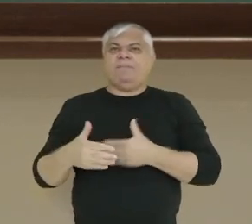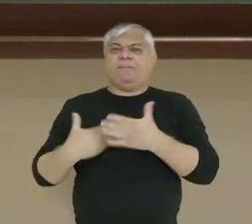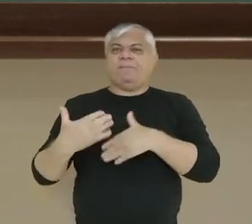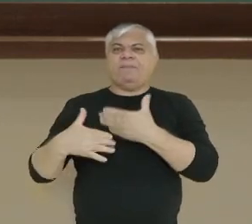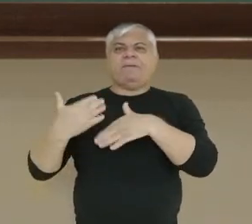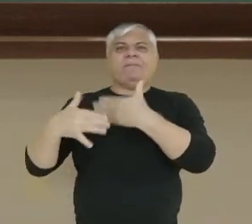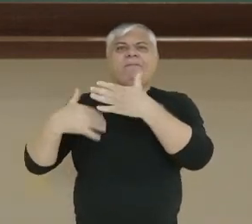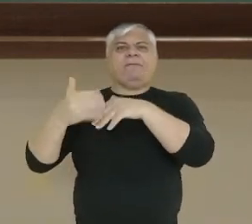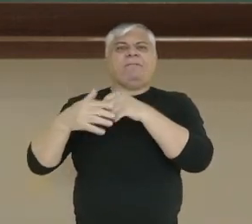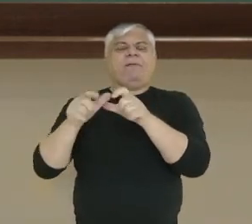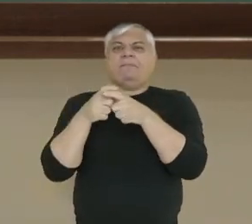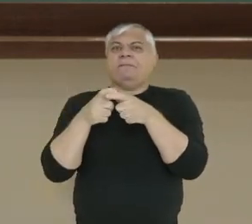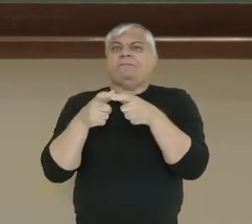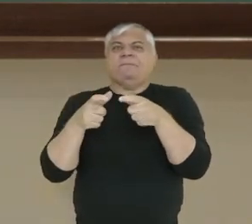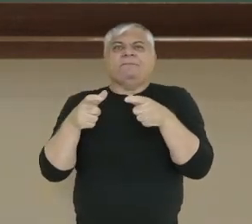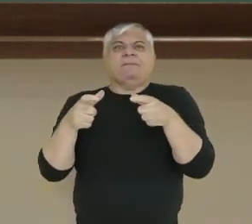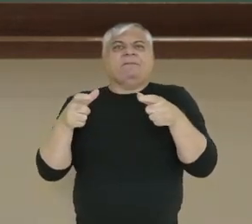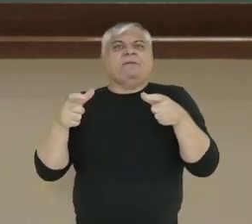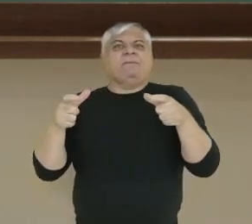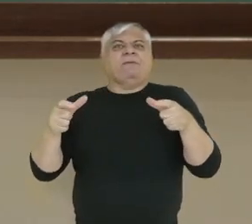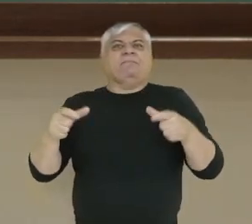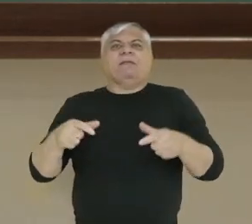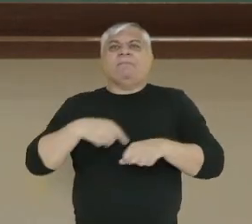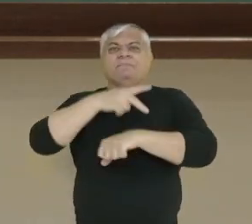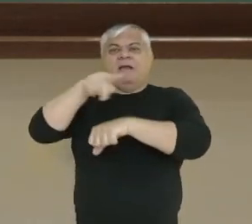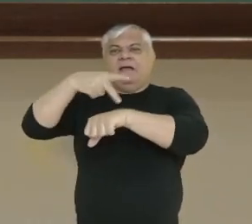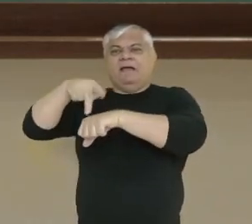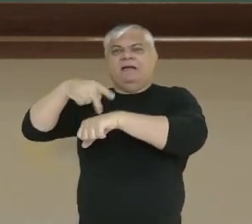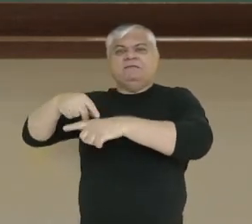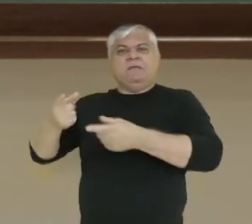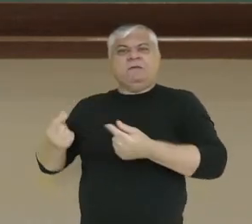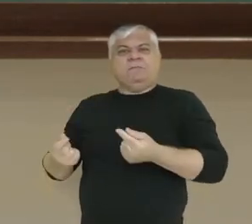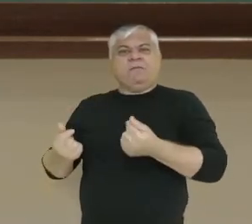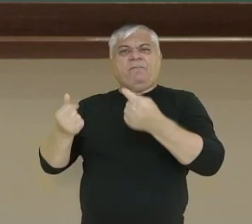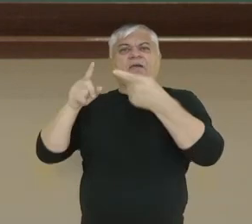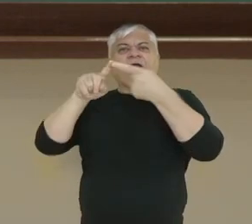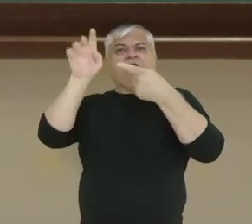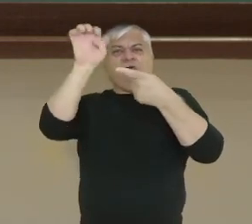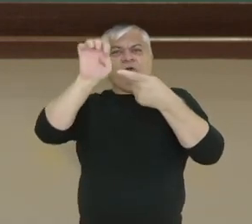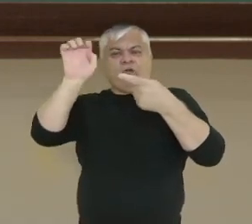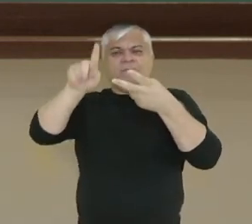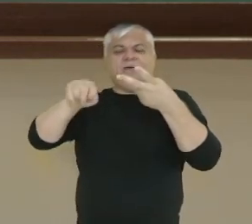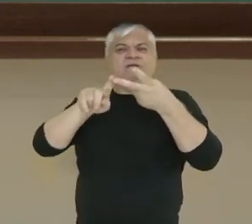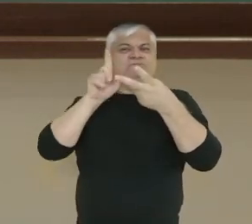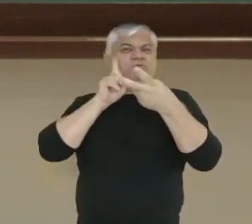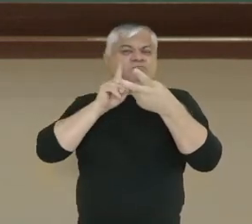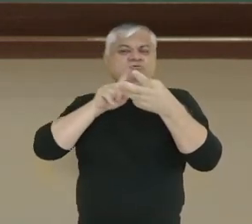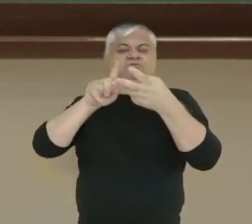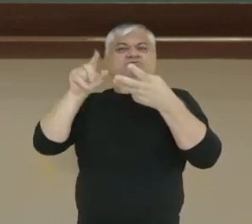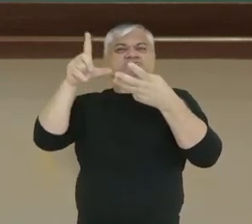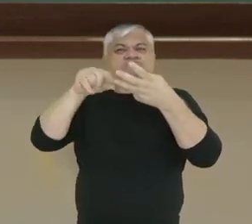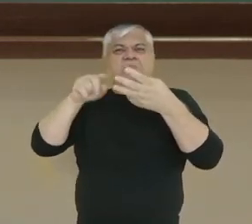processo maior ainda de enriquecimento de nações da Europa,